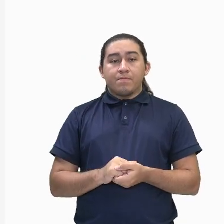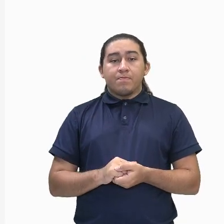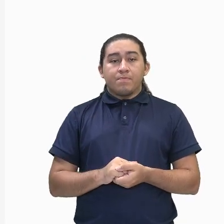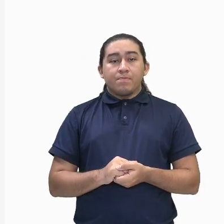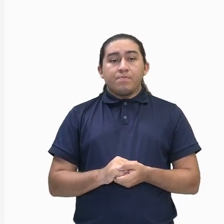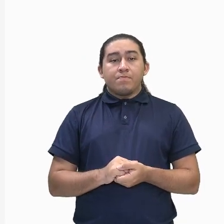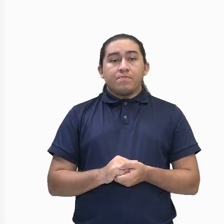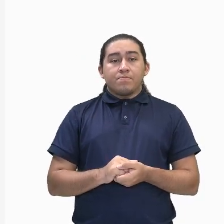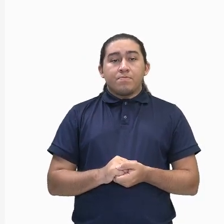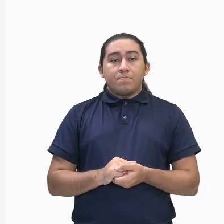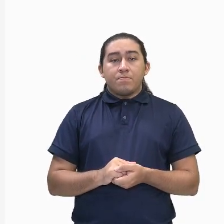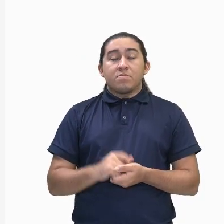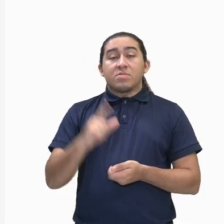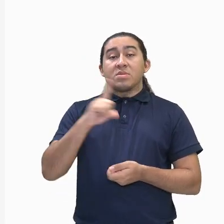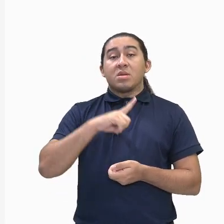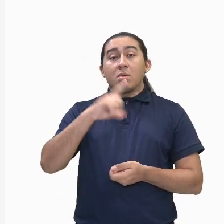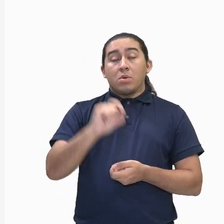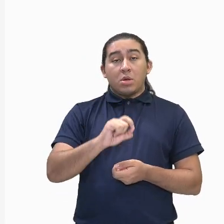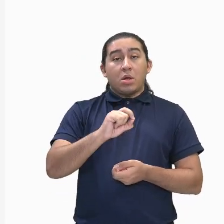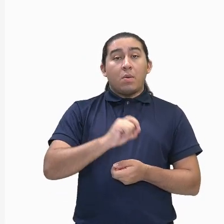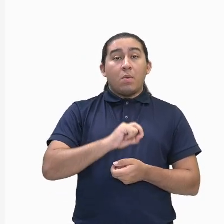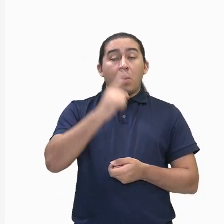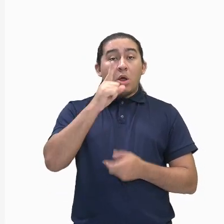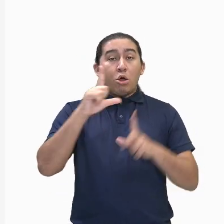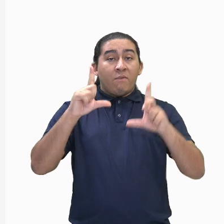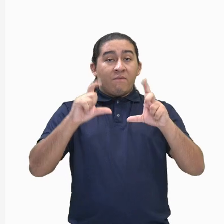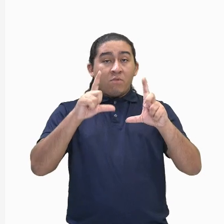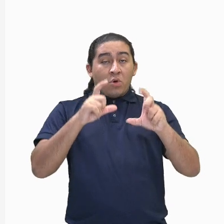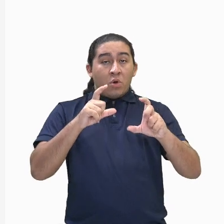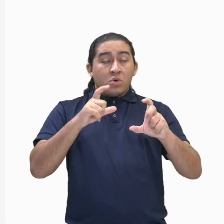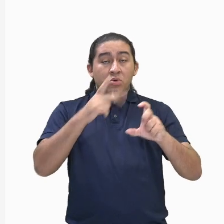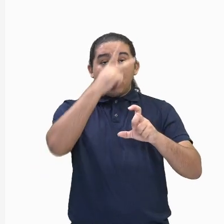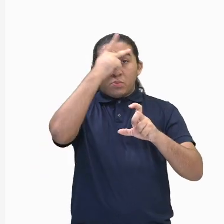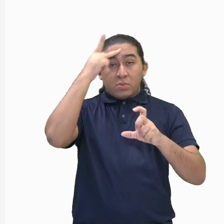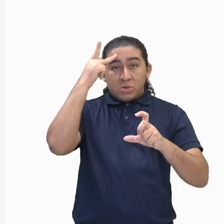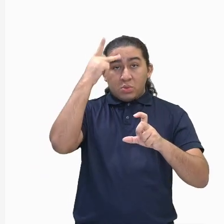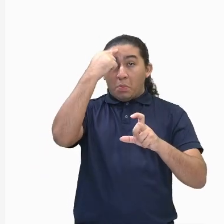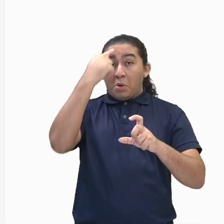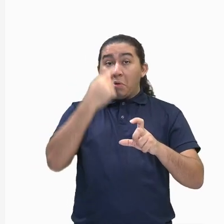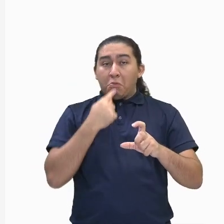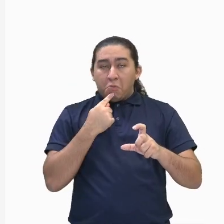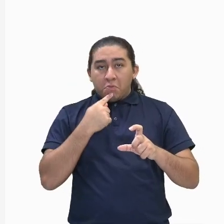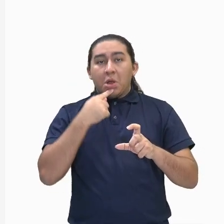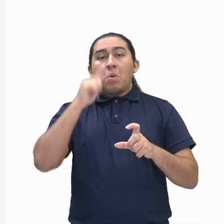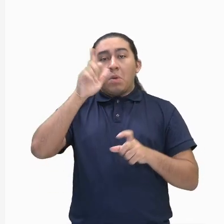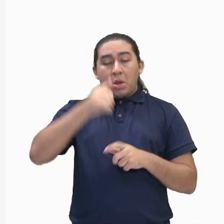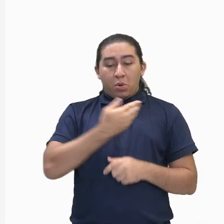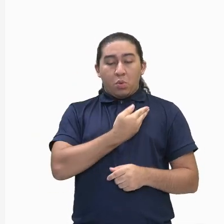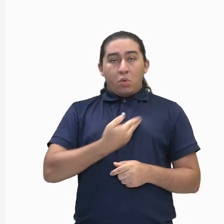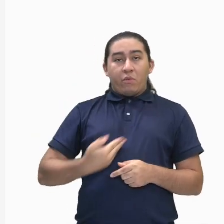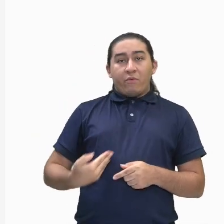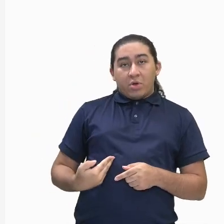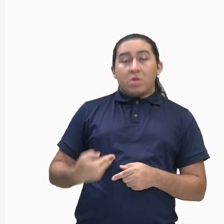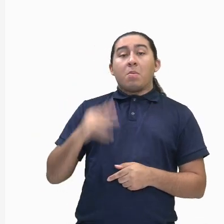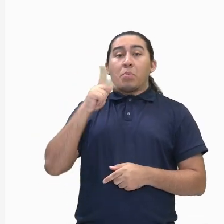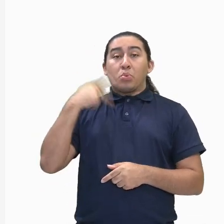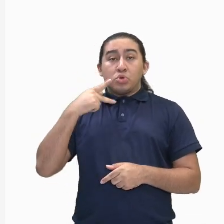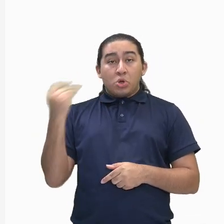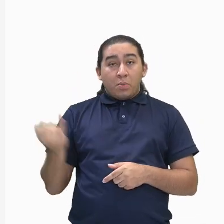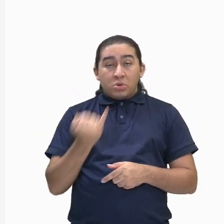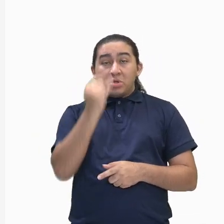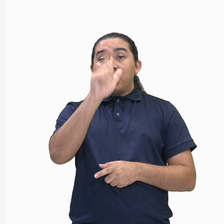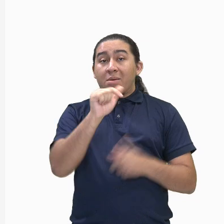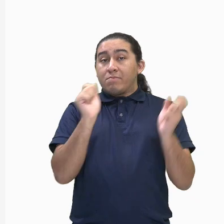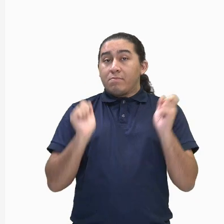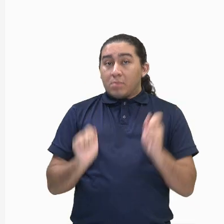Cunhadas com imagens de governantes e símbolos de poder, serviam como propaganda política. E aqui